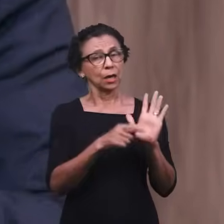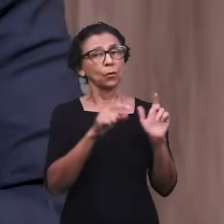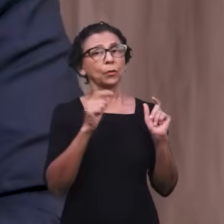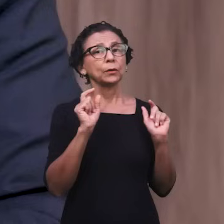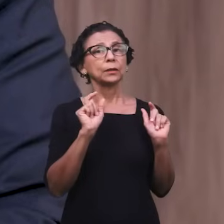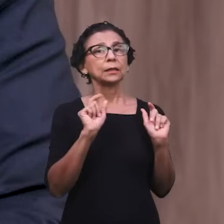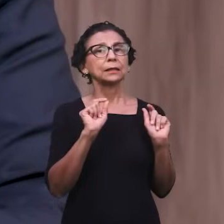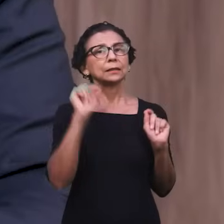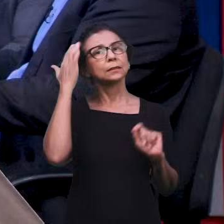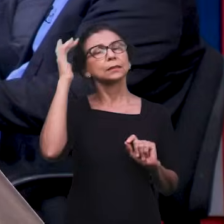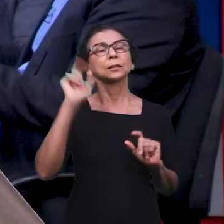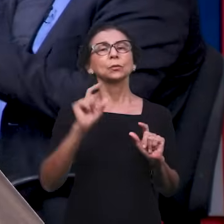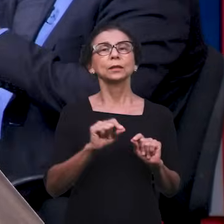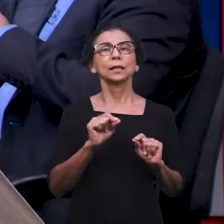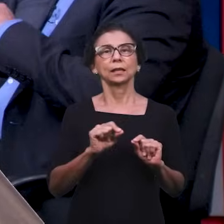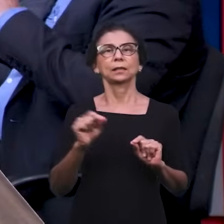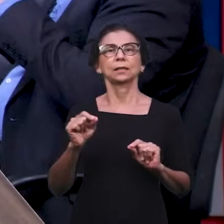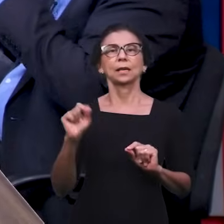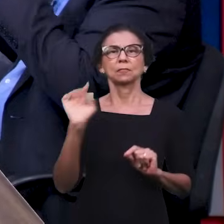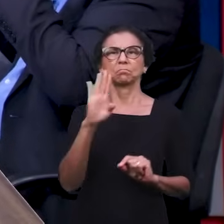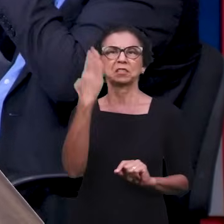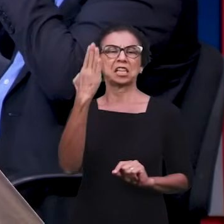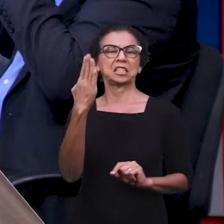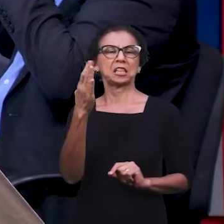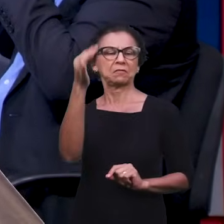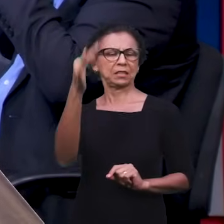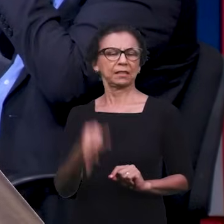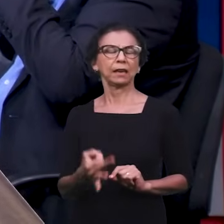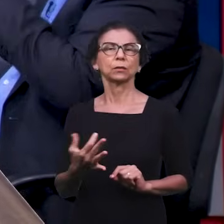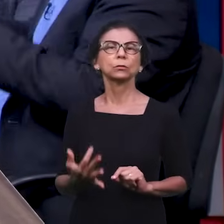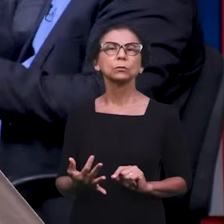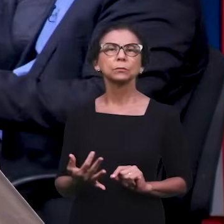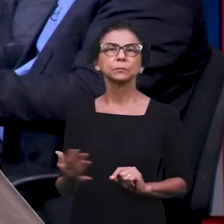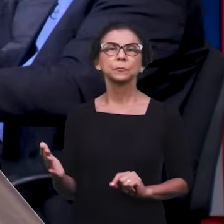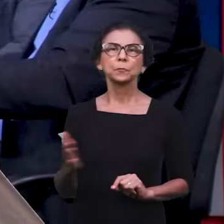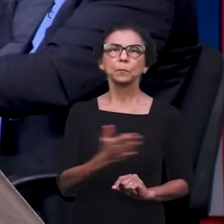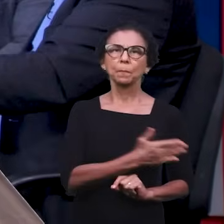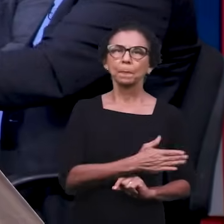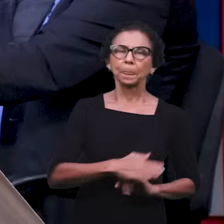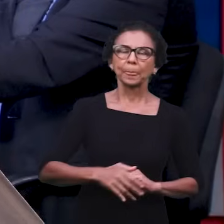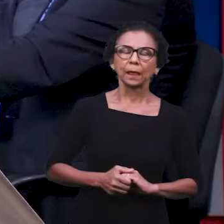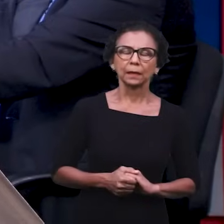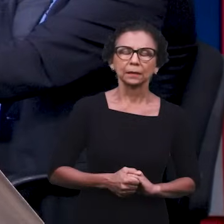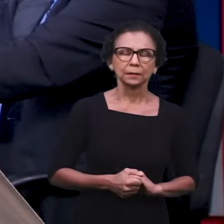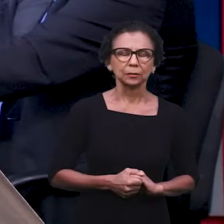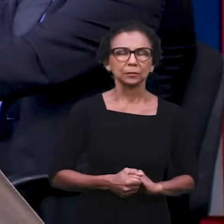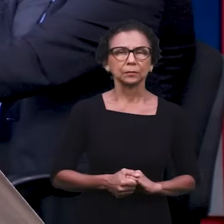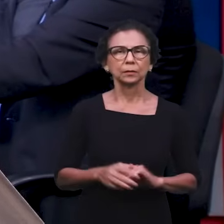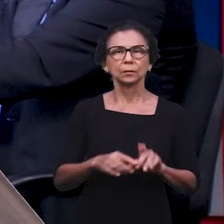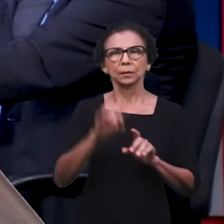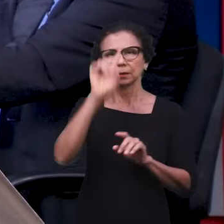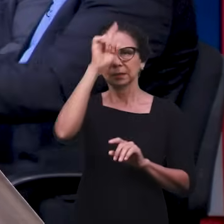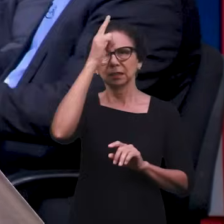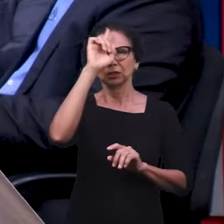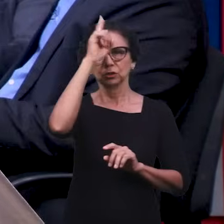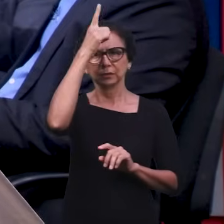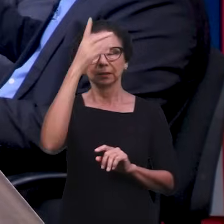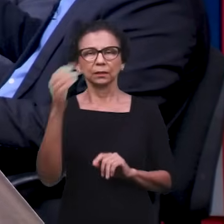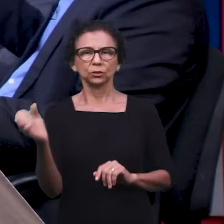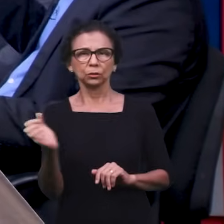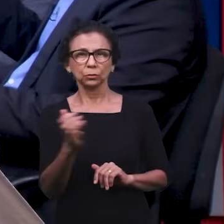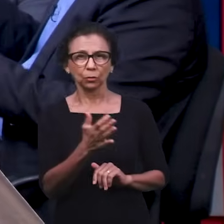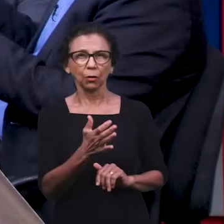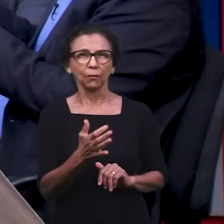Então, é uma limitação que nós podemos dizer. Outra limitação, a questão de criatividade e inovação. Há características,